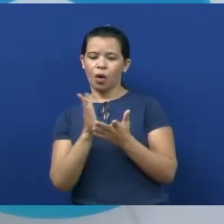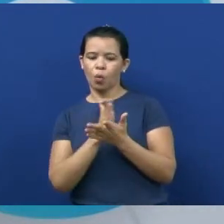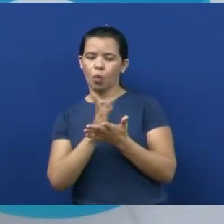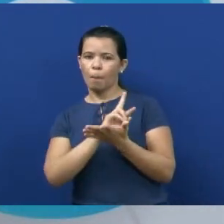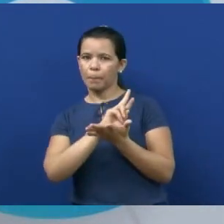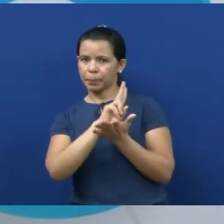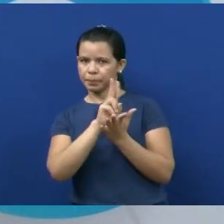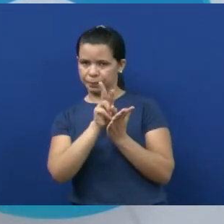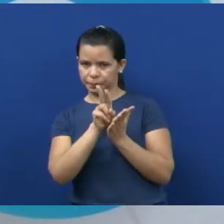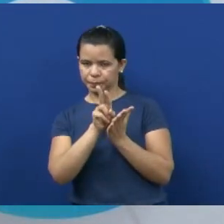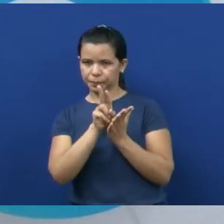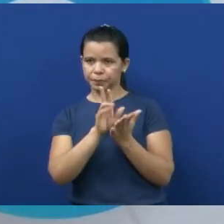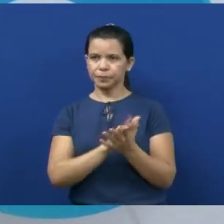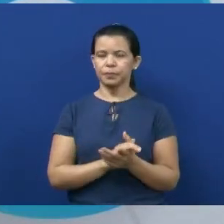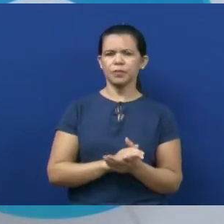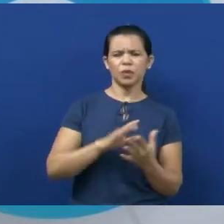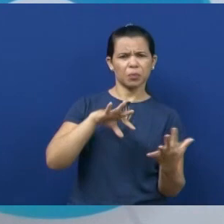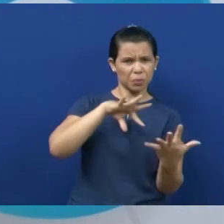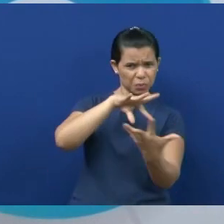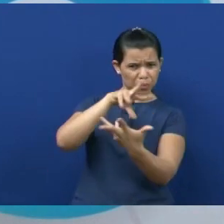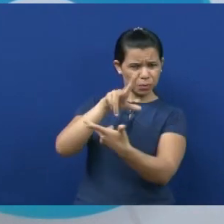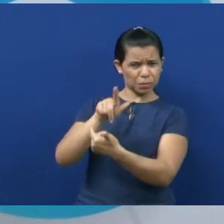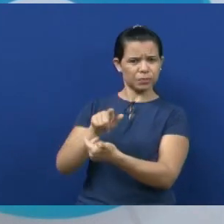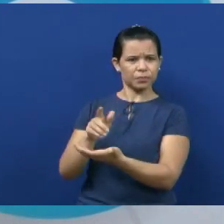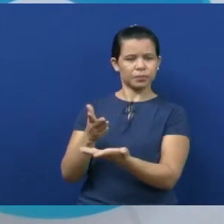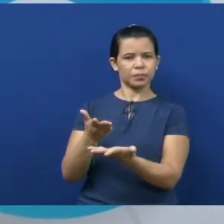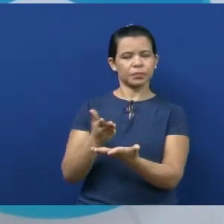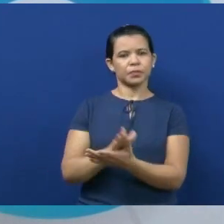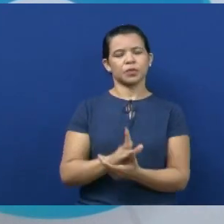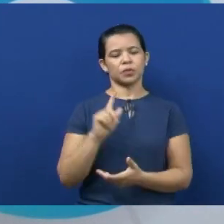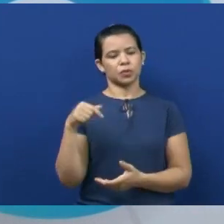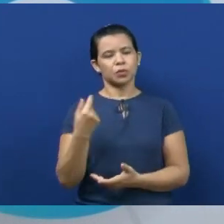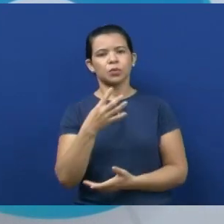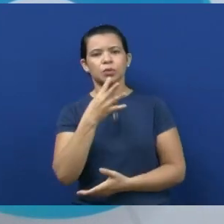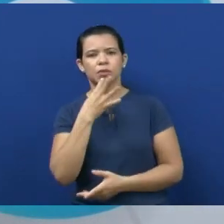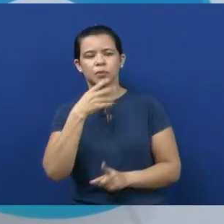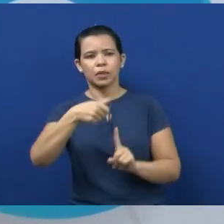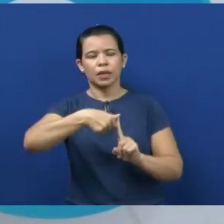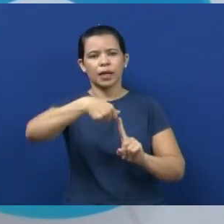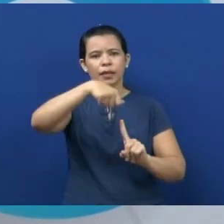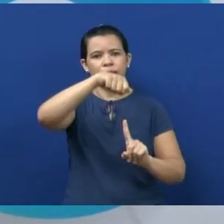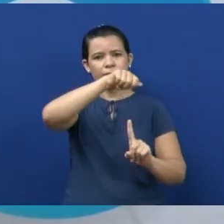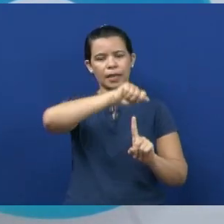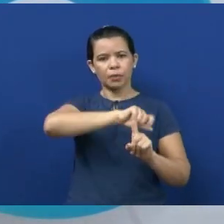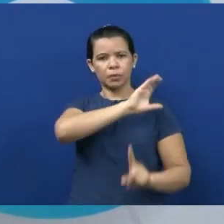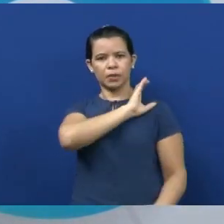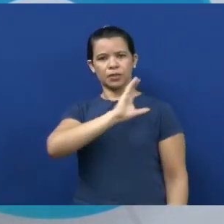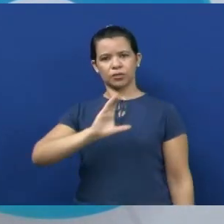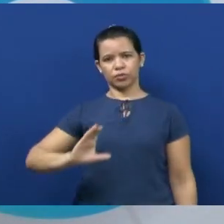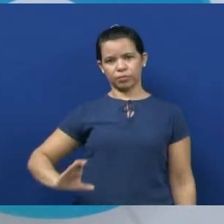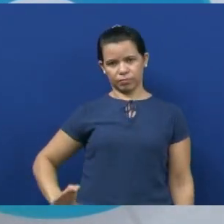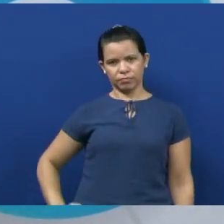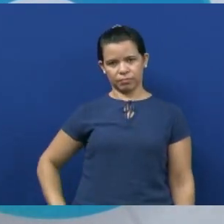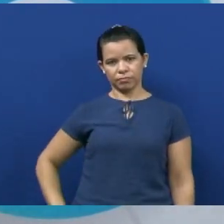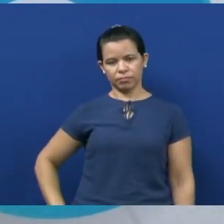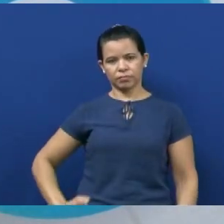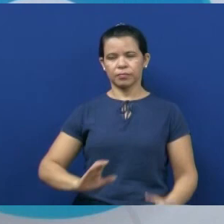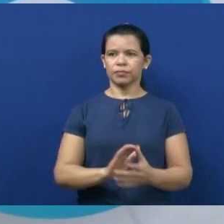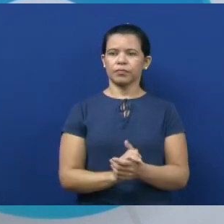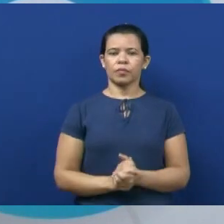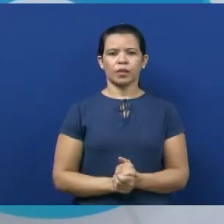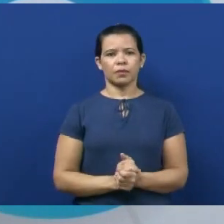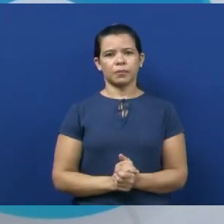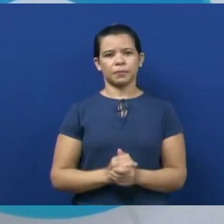no mundo, né? Nós conhecemos e utilizamos o calendário cristão, que é o gregoriano. Esse calendário cristão